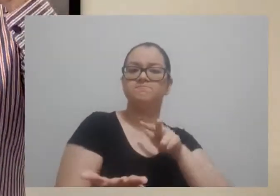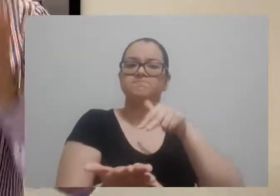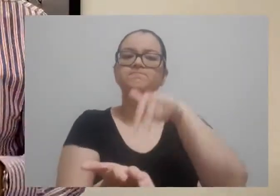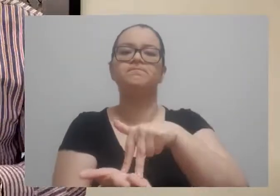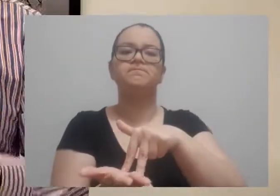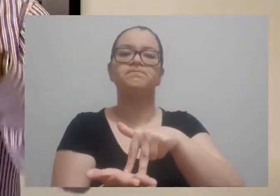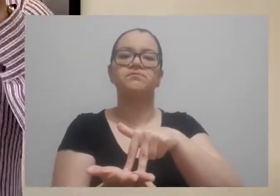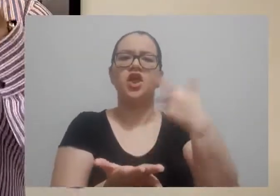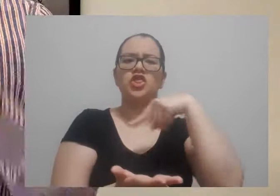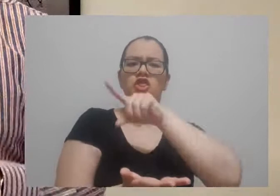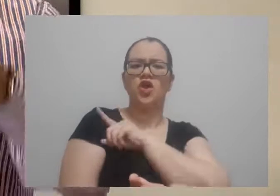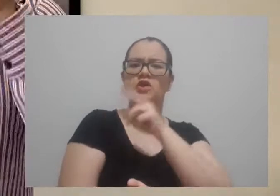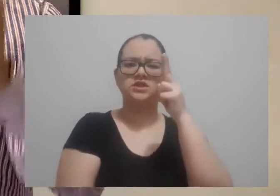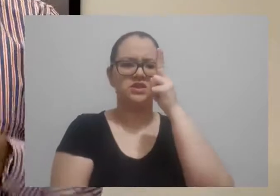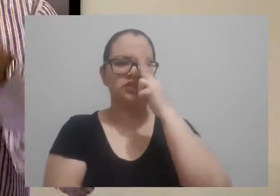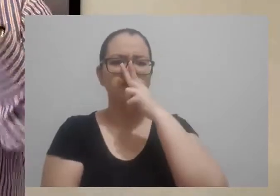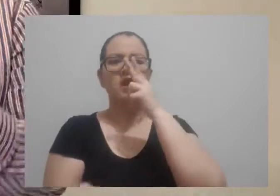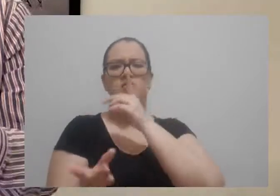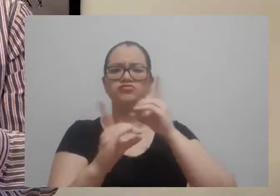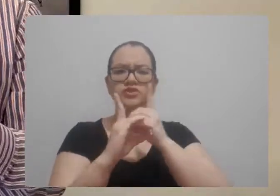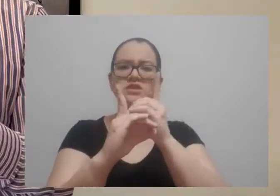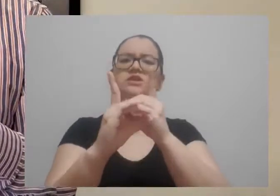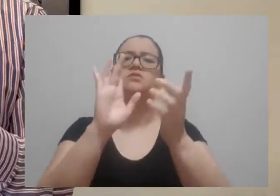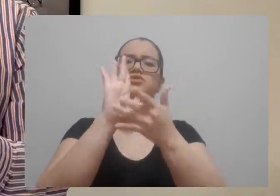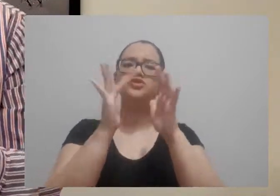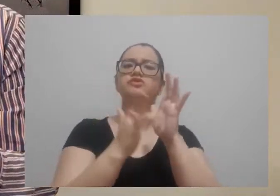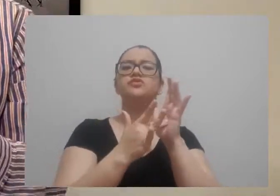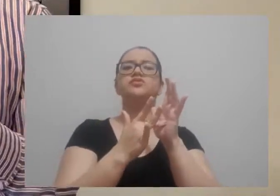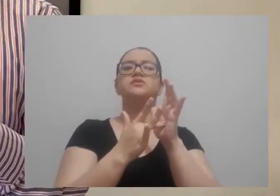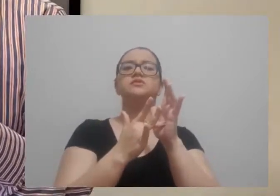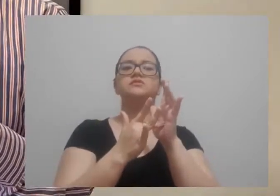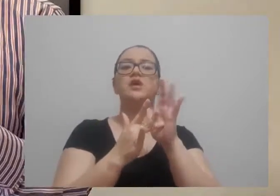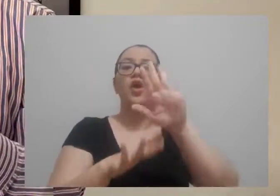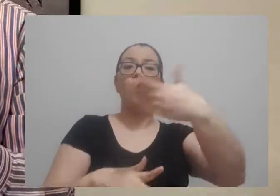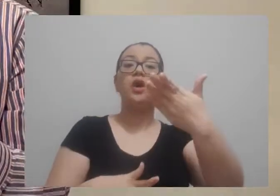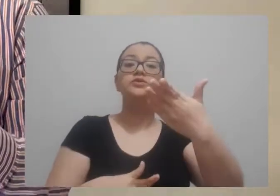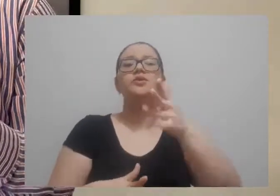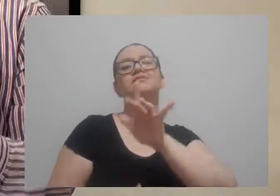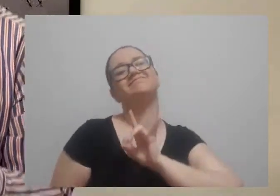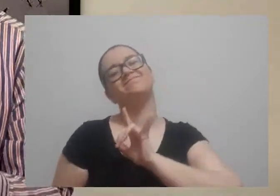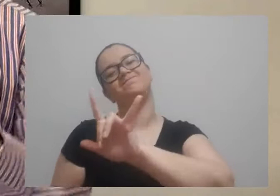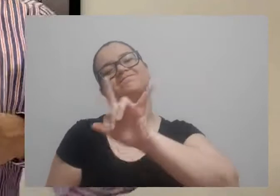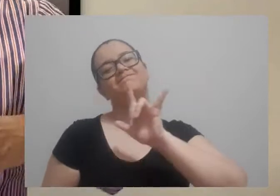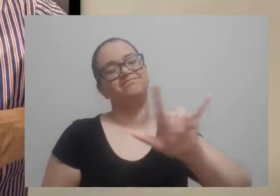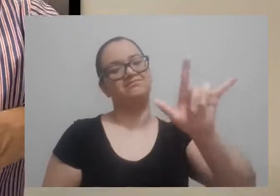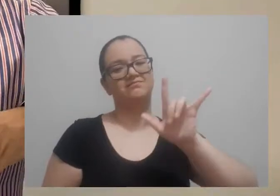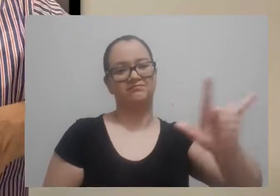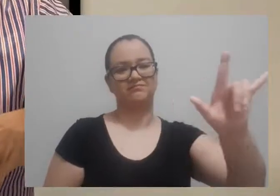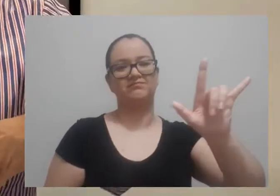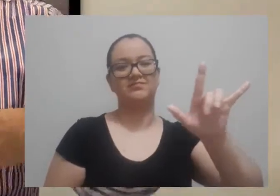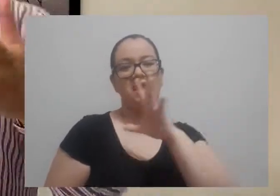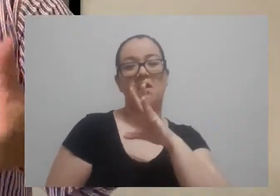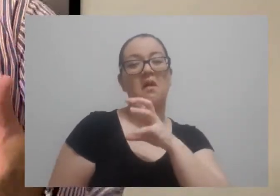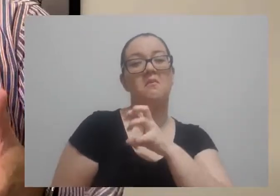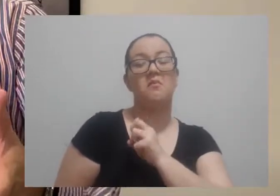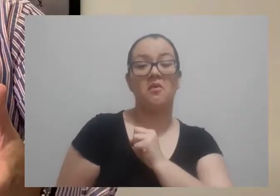seus discípulos, quando nós tivermos esse amor. E esse amor, ele tem que estar alinhado, a natureza desse amor tem que ser uma